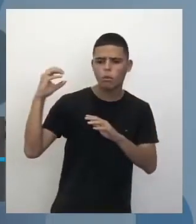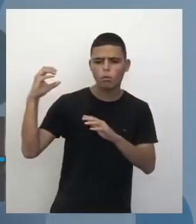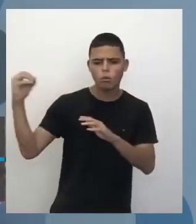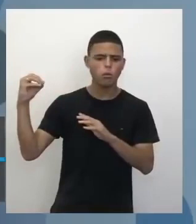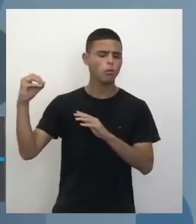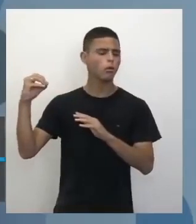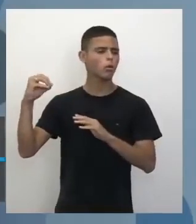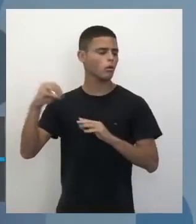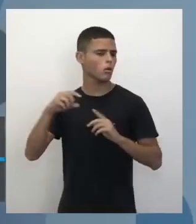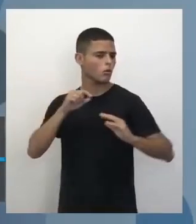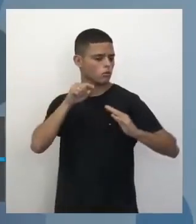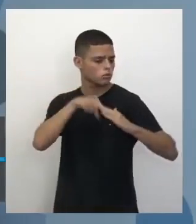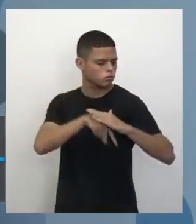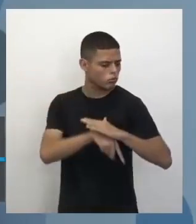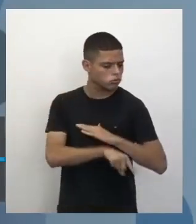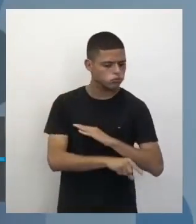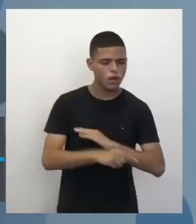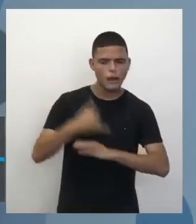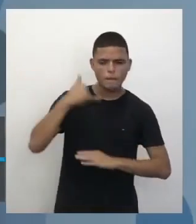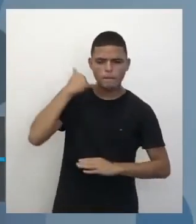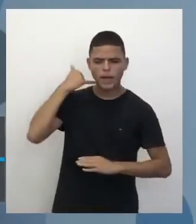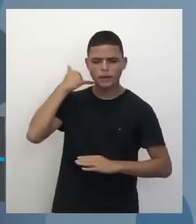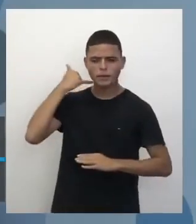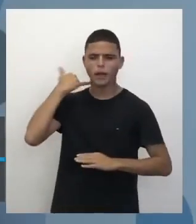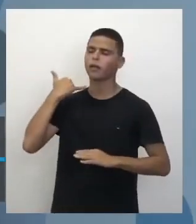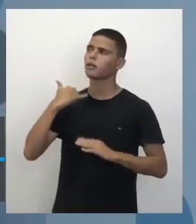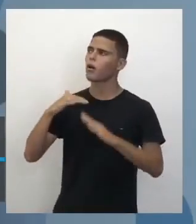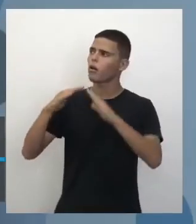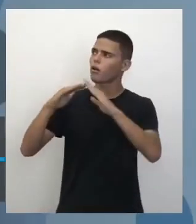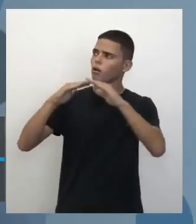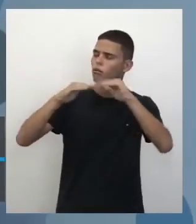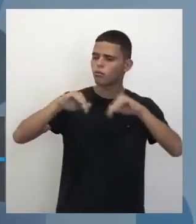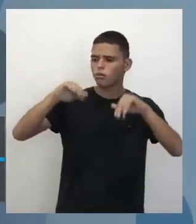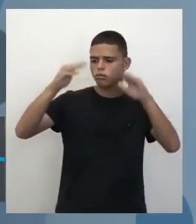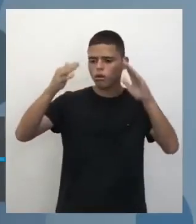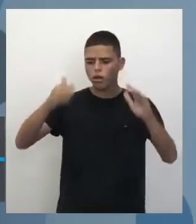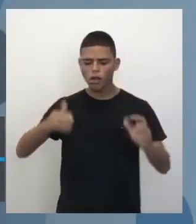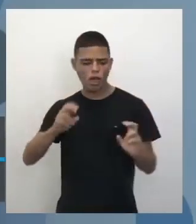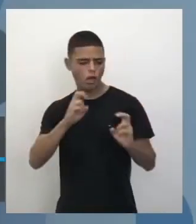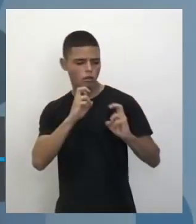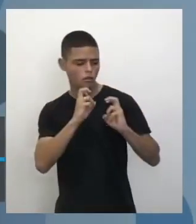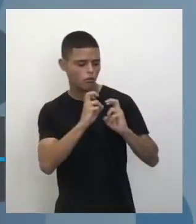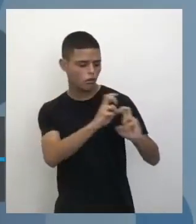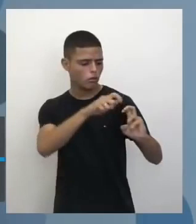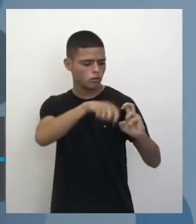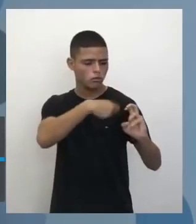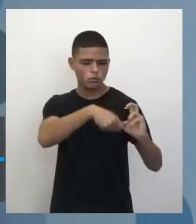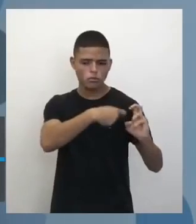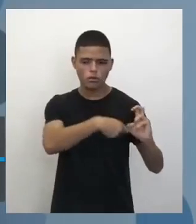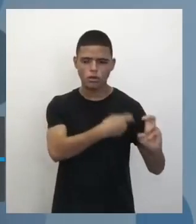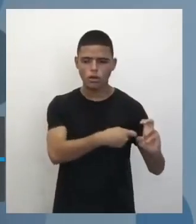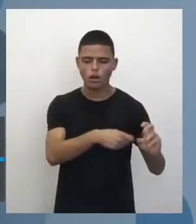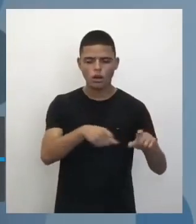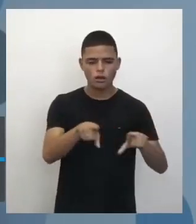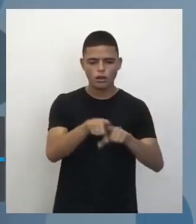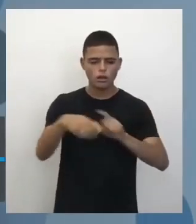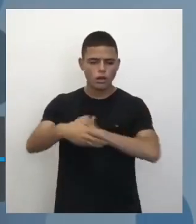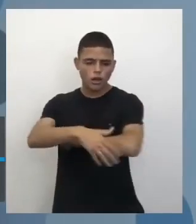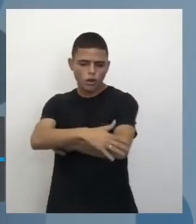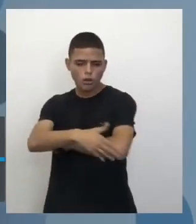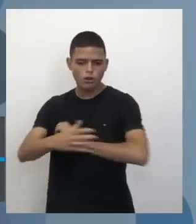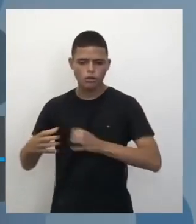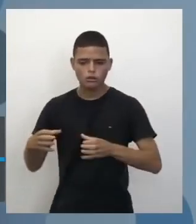nas montanhas mineiras, né? Nas serras, andar de trem, escutar esse disco, Clube da Esquina